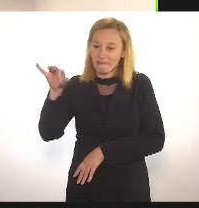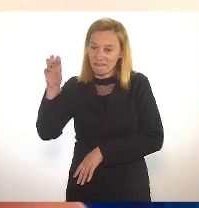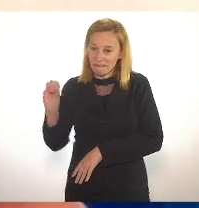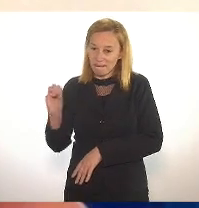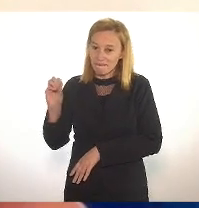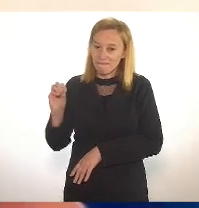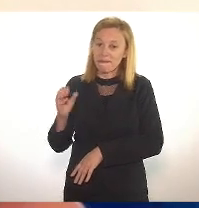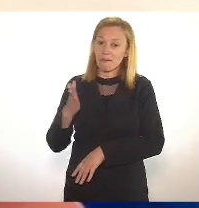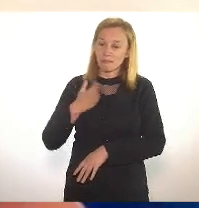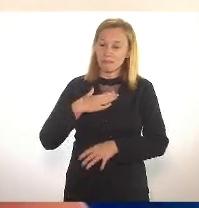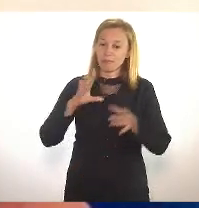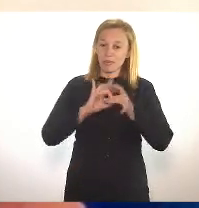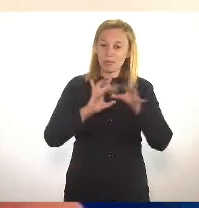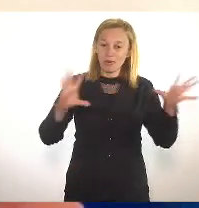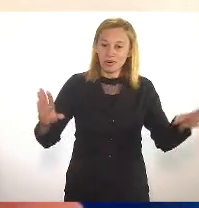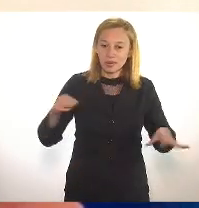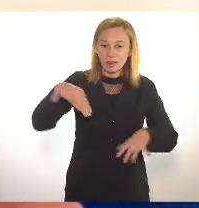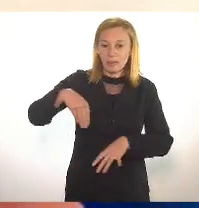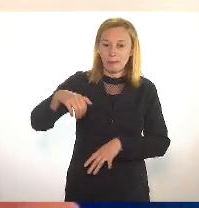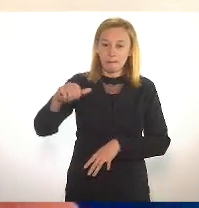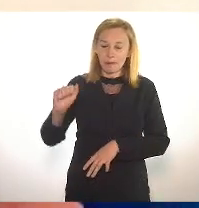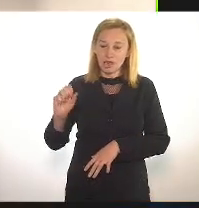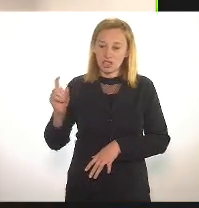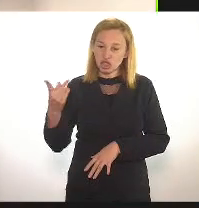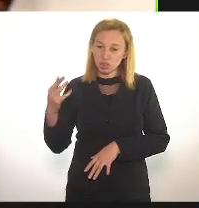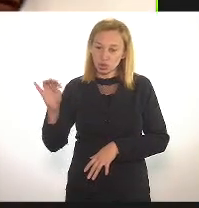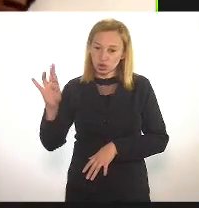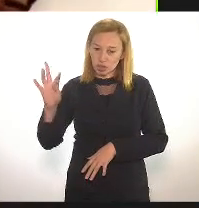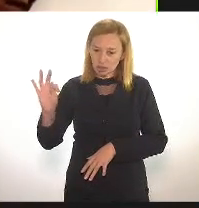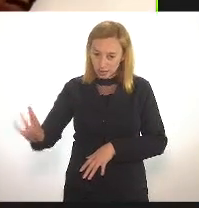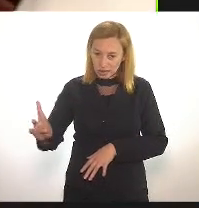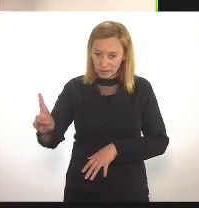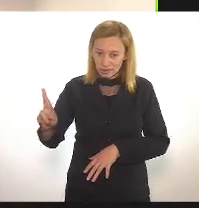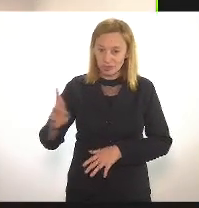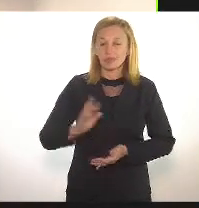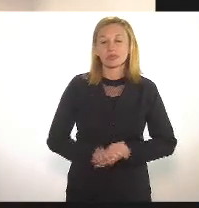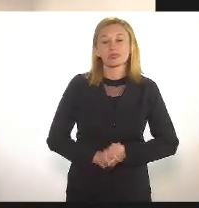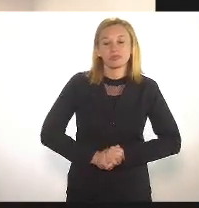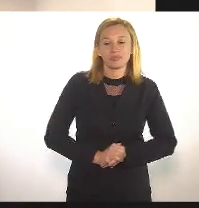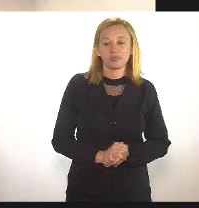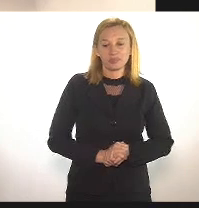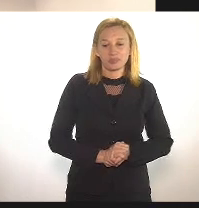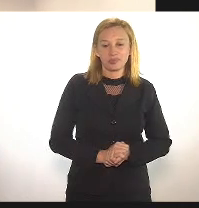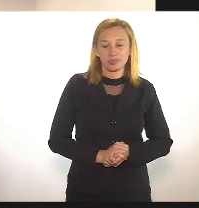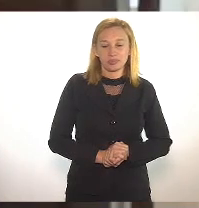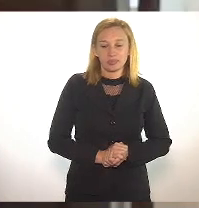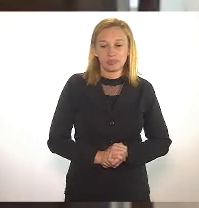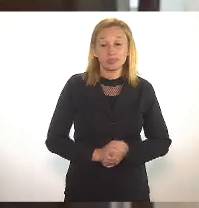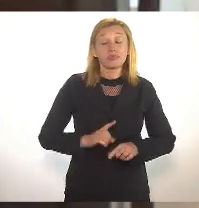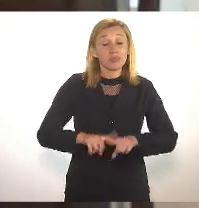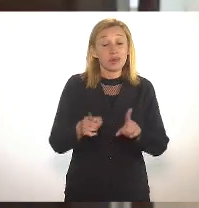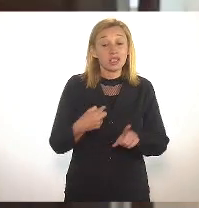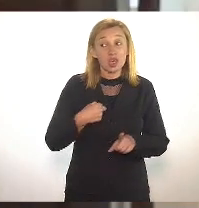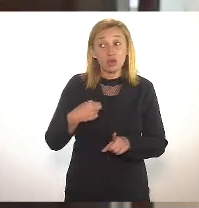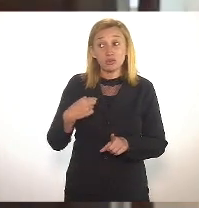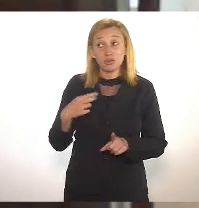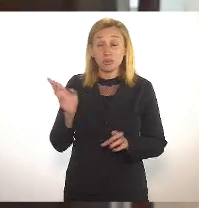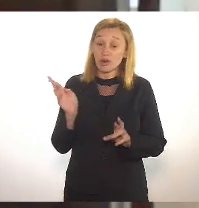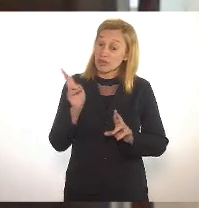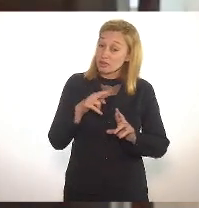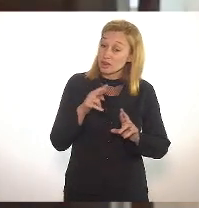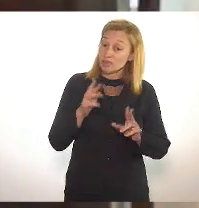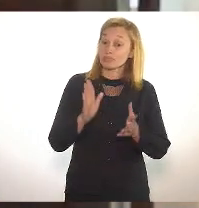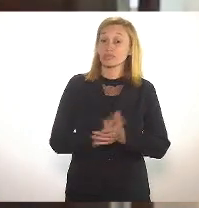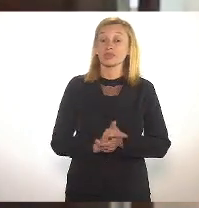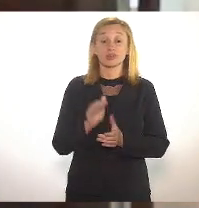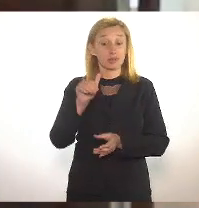o Massachusetts. Normalmente Massachusetts. É democrata. Normalmente é democrata. Bom, mas eu estou me referindo a essas